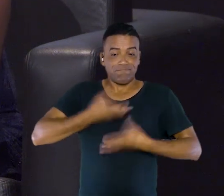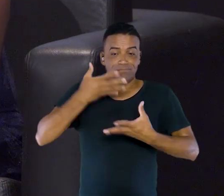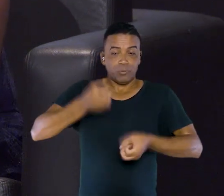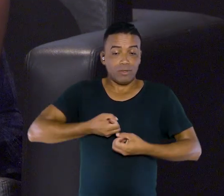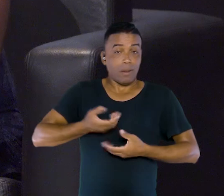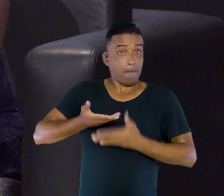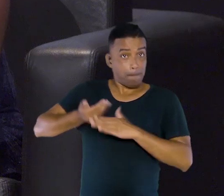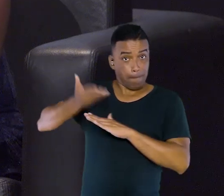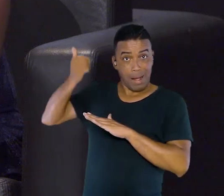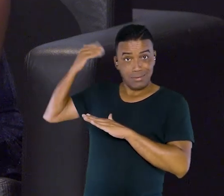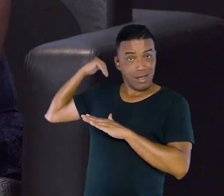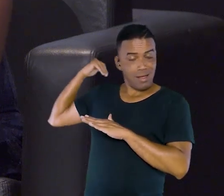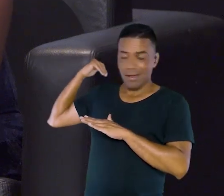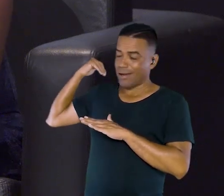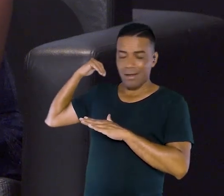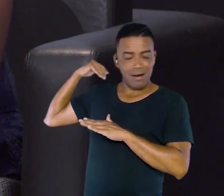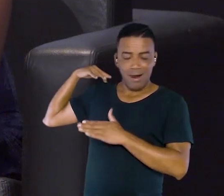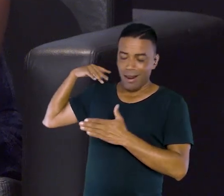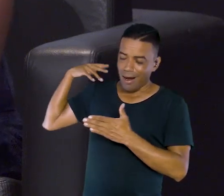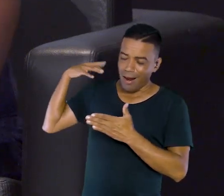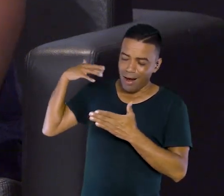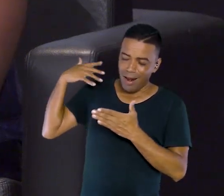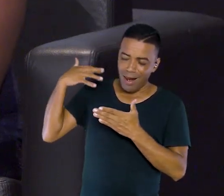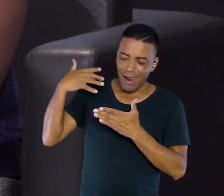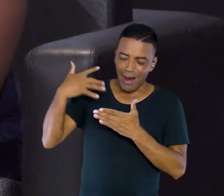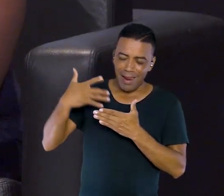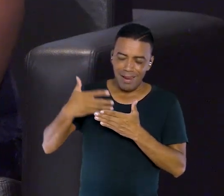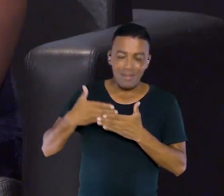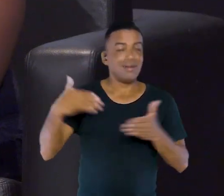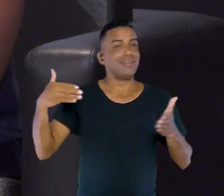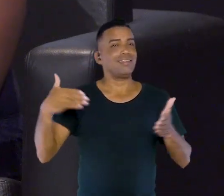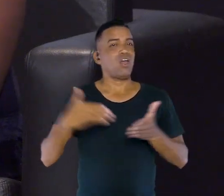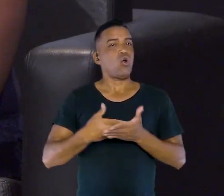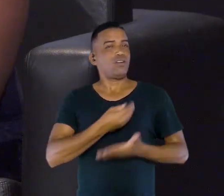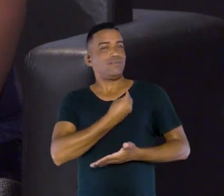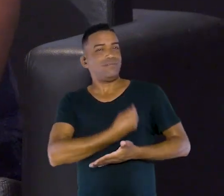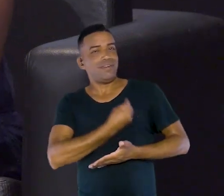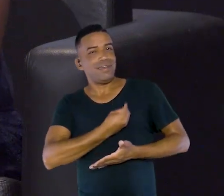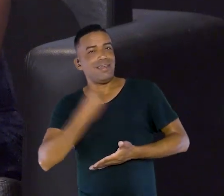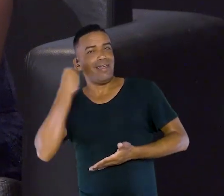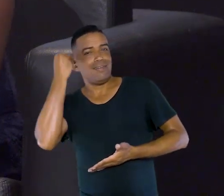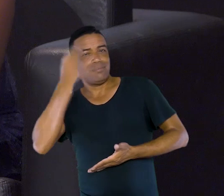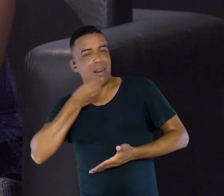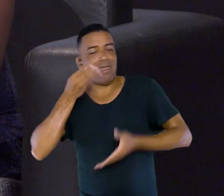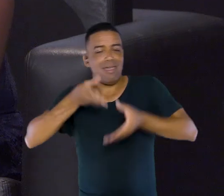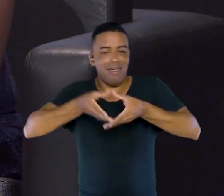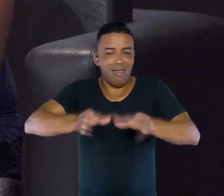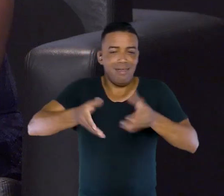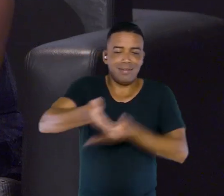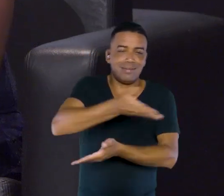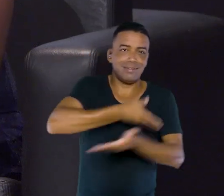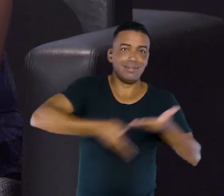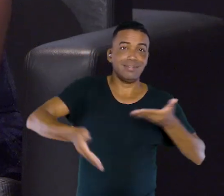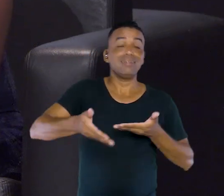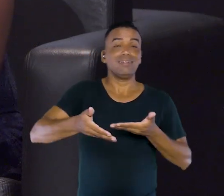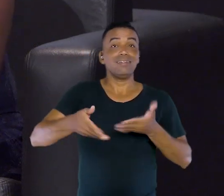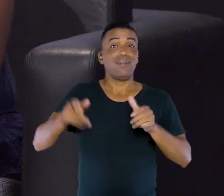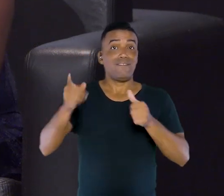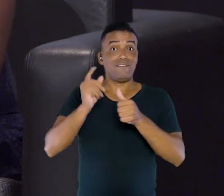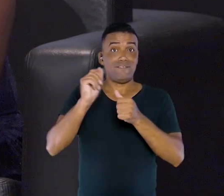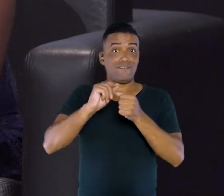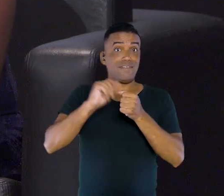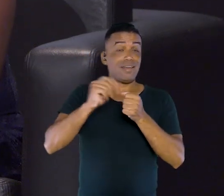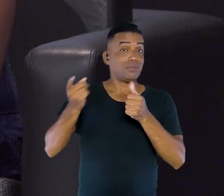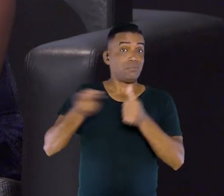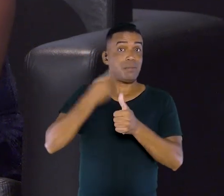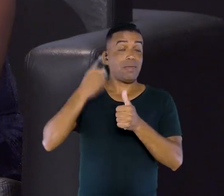não é coisa do passado, é a vivência. A gente vive, circula todos os passos que a Amaru fez quando ela fez o